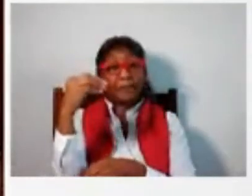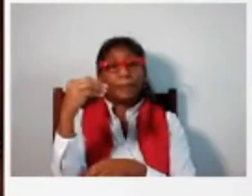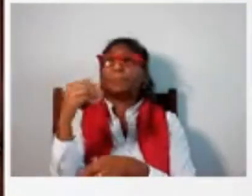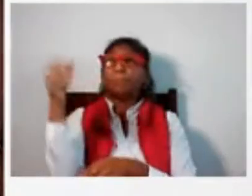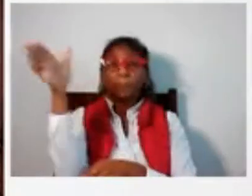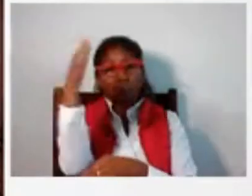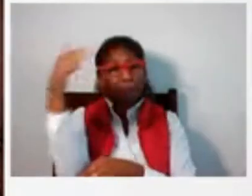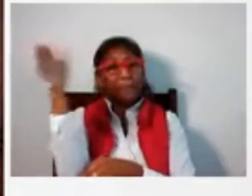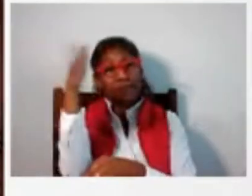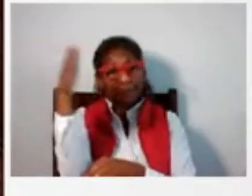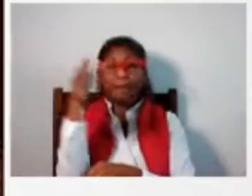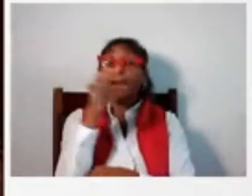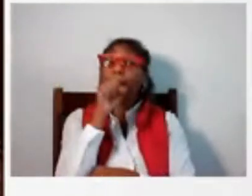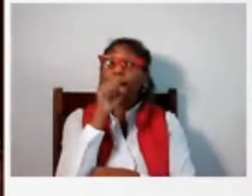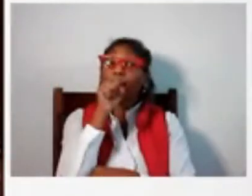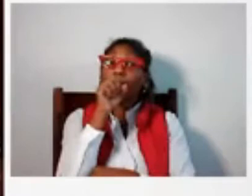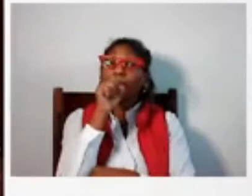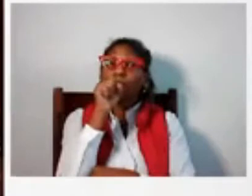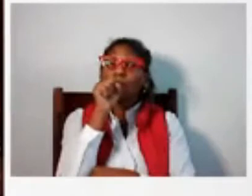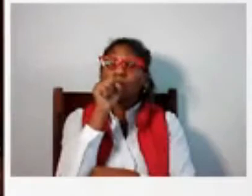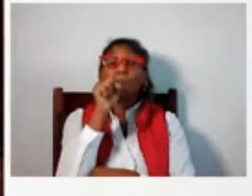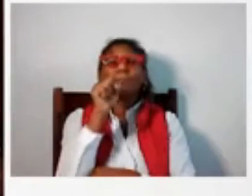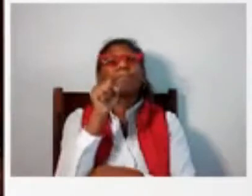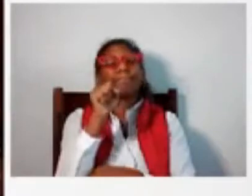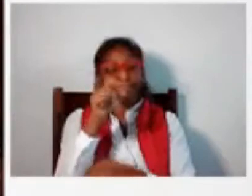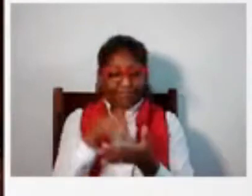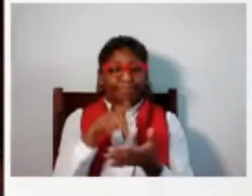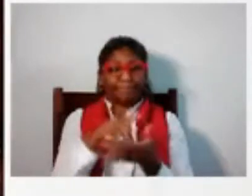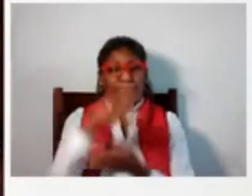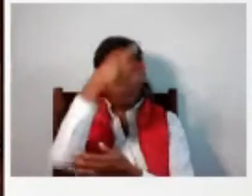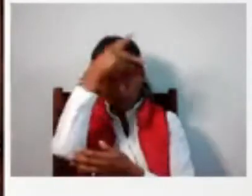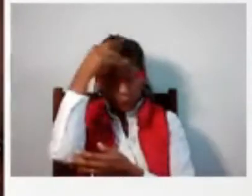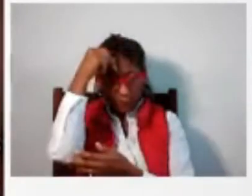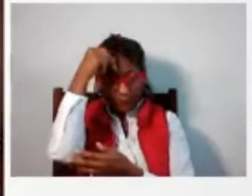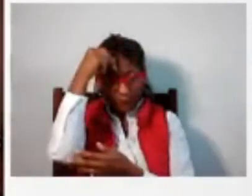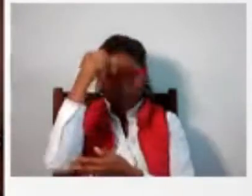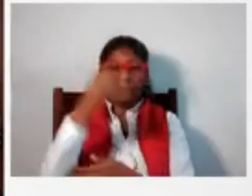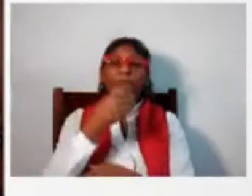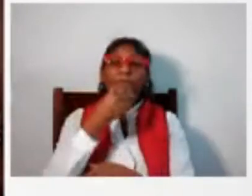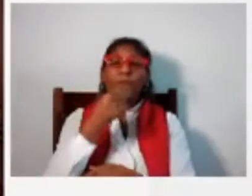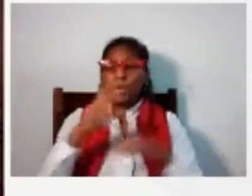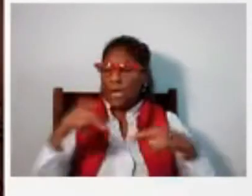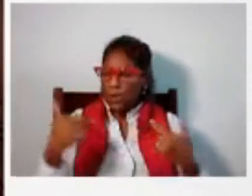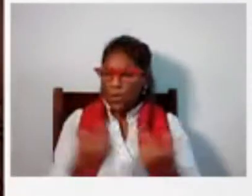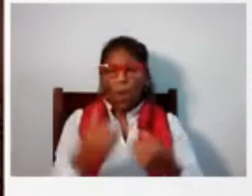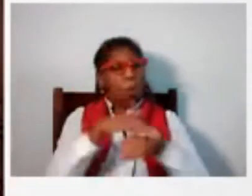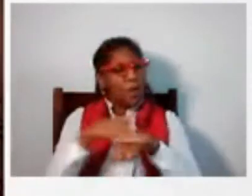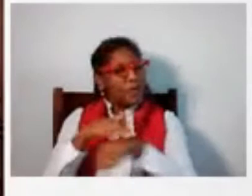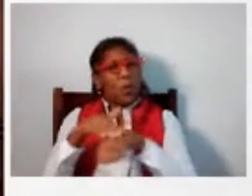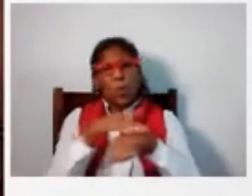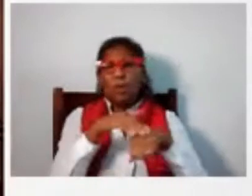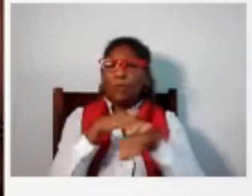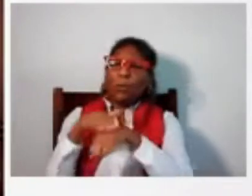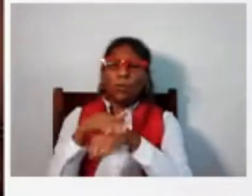bandeira laranja, tem toda a razão os prefeitos da região metropolitana de começar a se reunir, conversar,